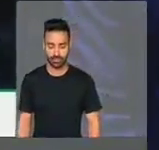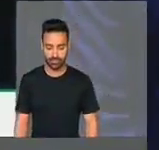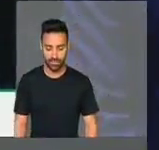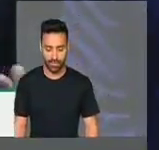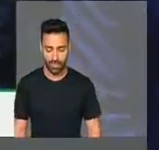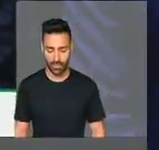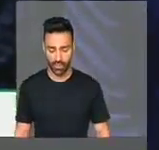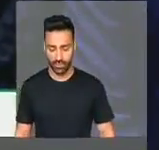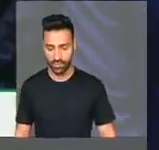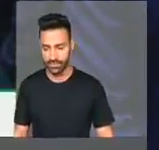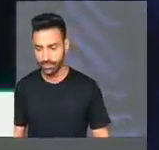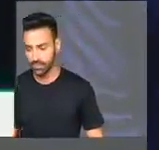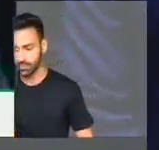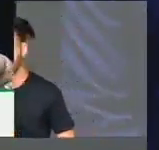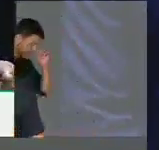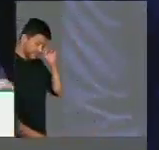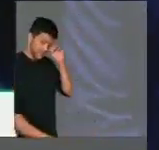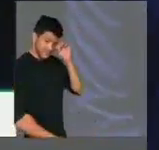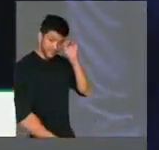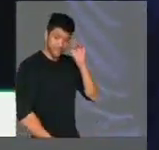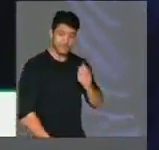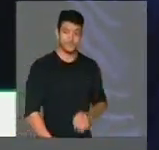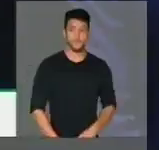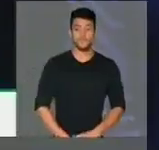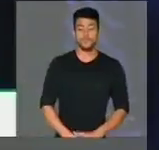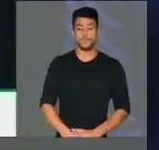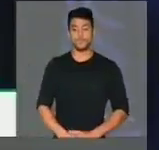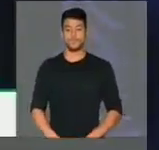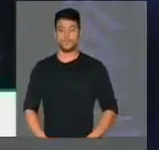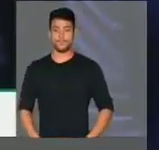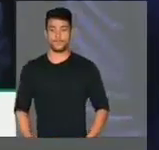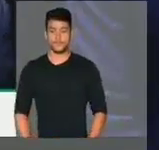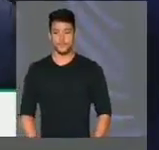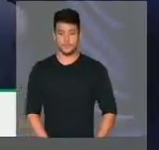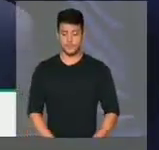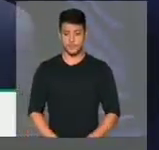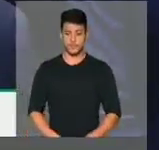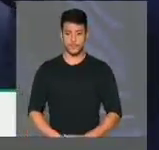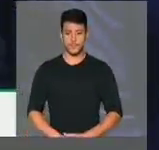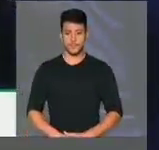prosperar mais para a sociedade brasileira. E não vai prosperar, porque nós temos que responder à altura. Muito obrigado.